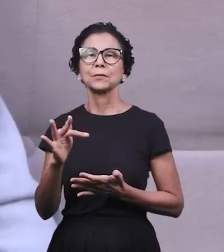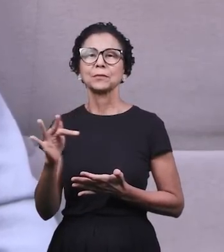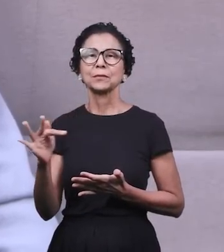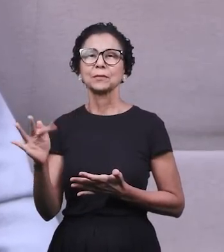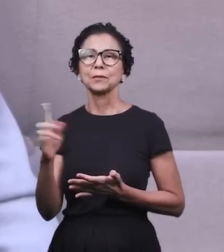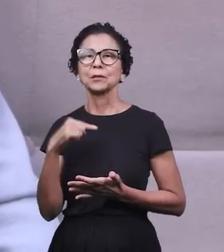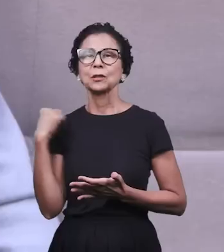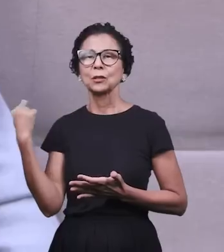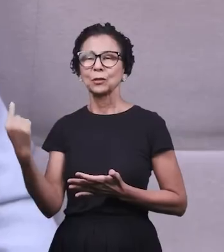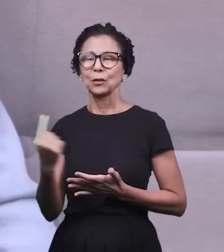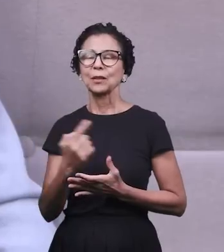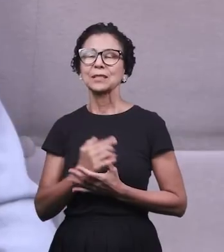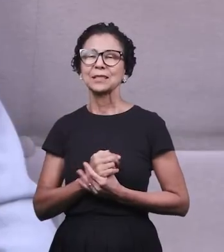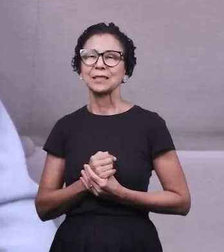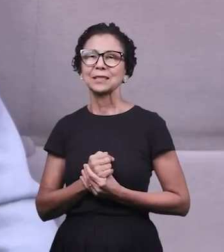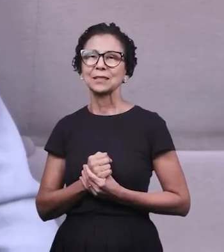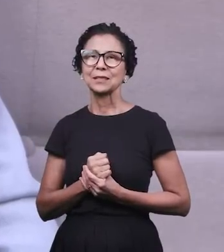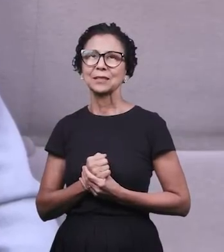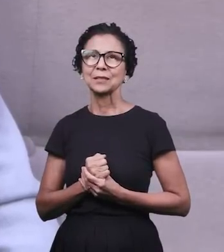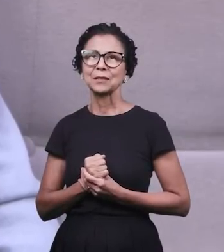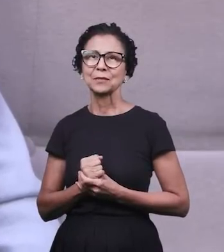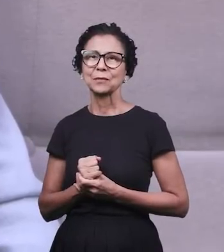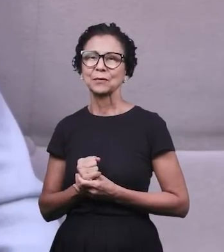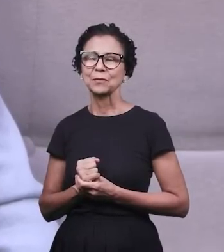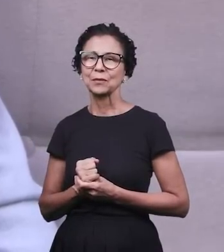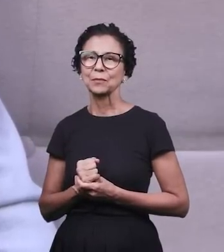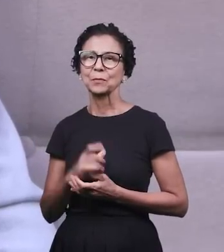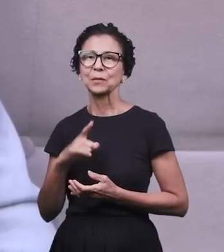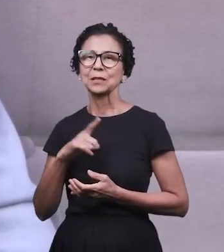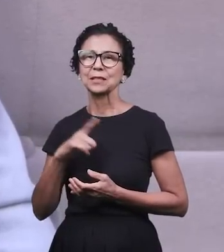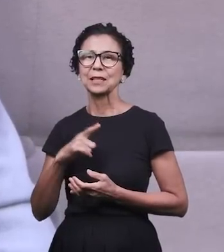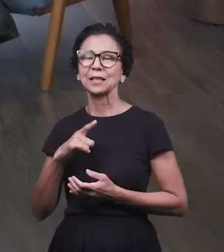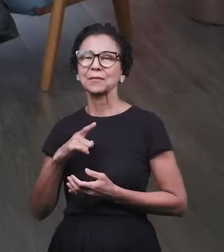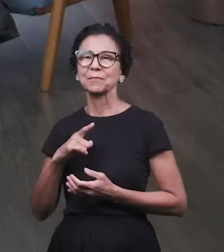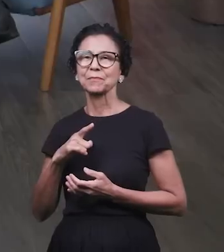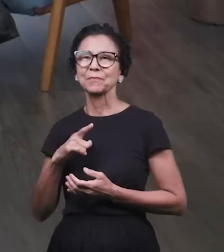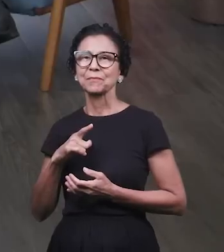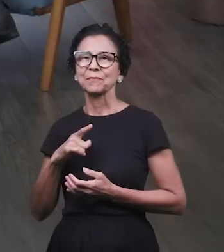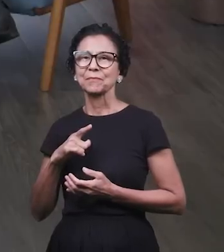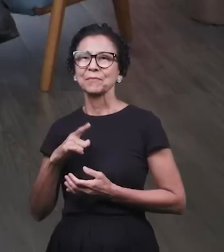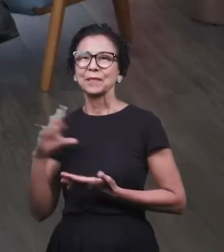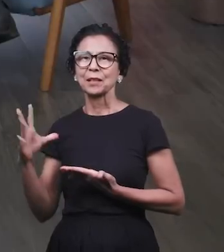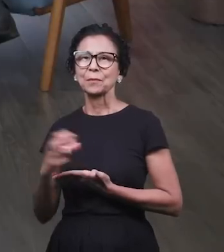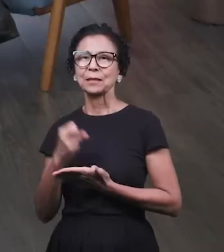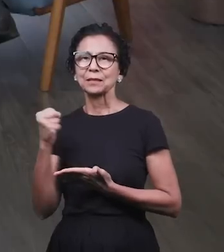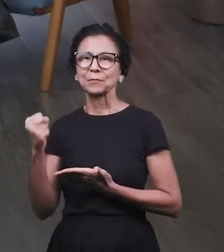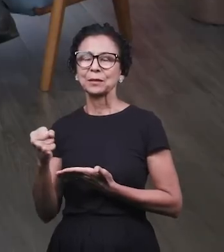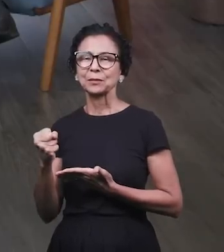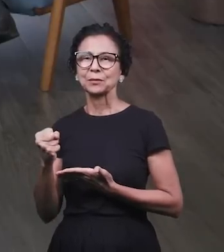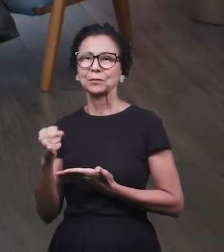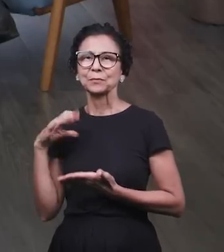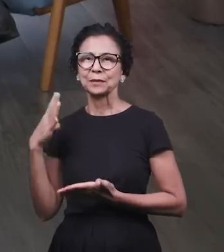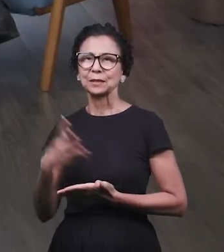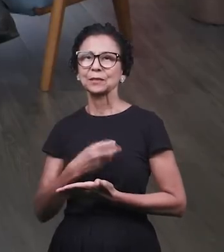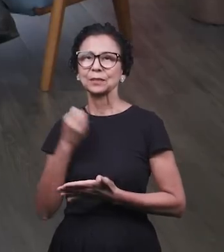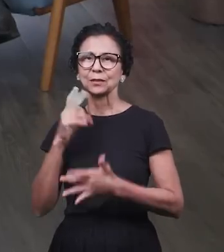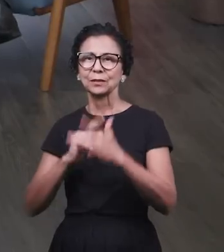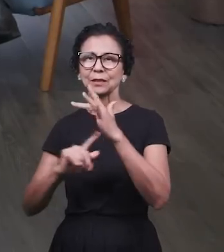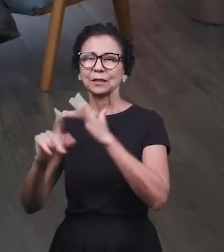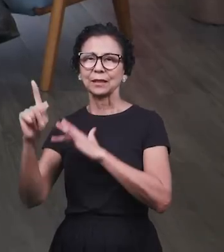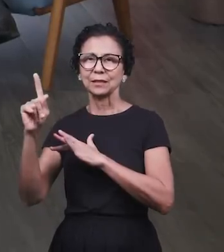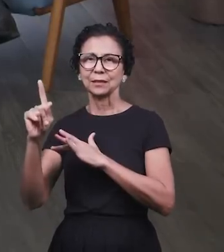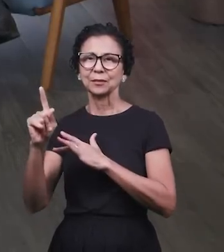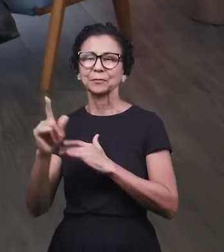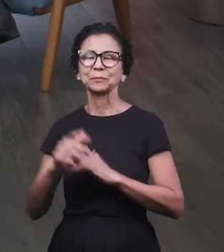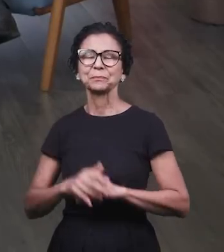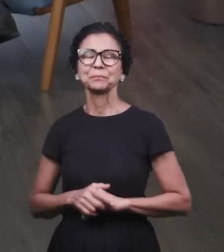seremos recompensados com a coroa da vida. Glória a Jesus. Bendito Louvado seja seja o Senhor. nome do Senhor. Bom,